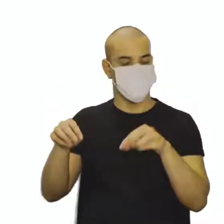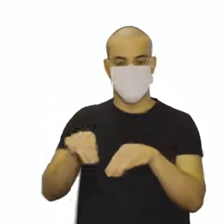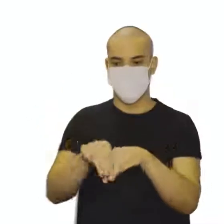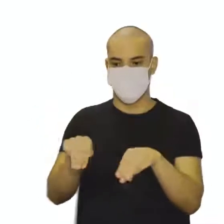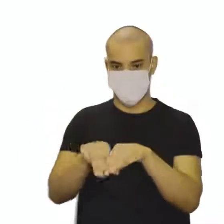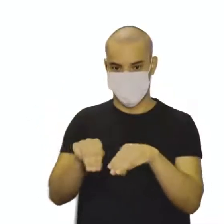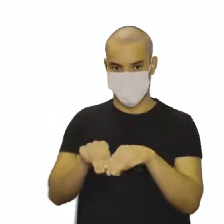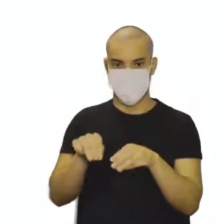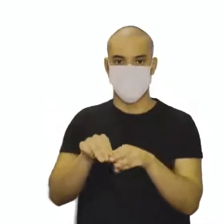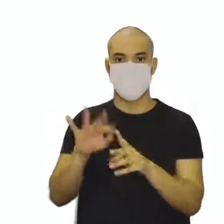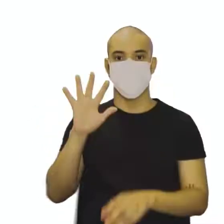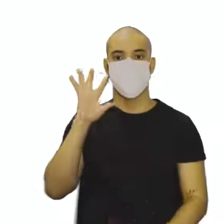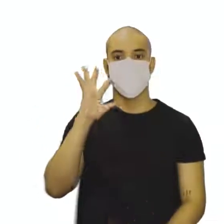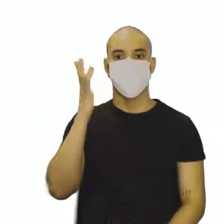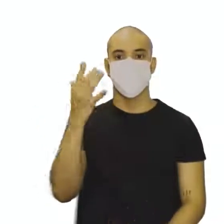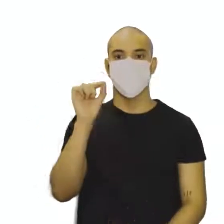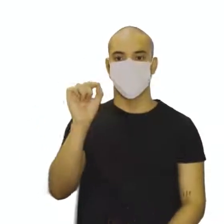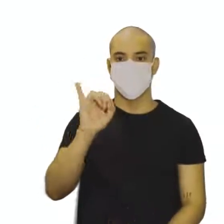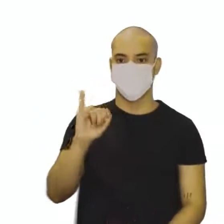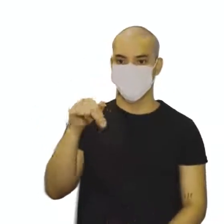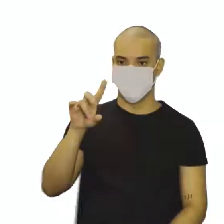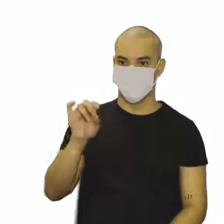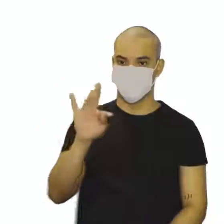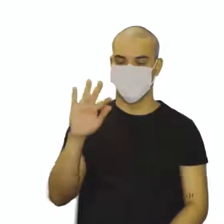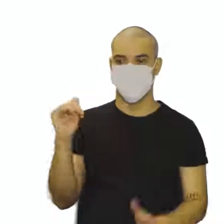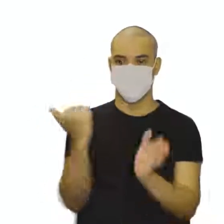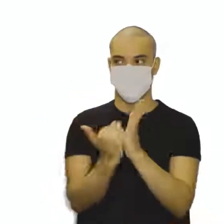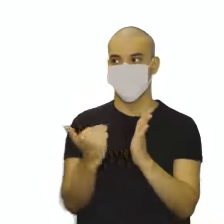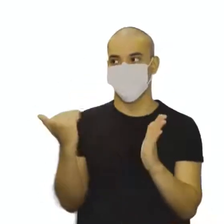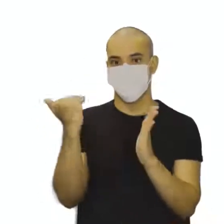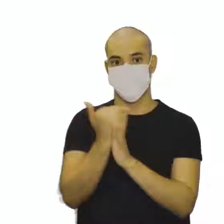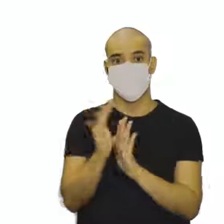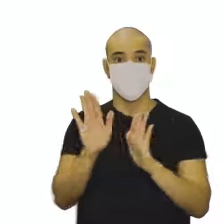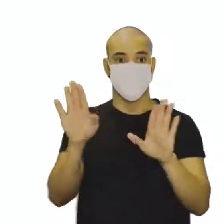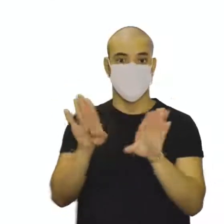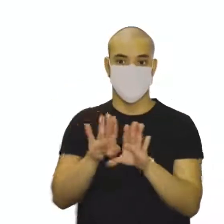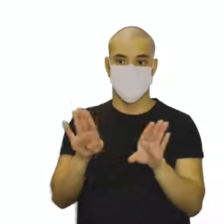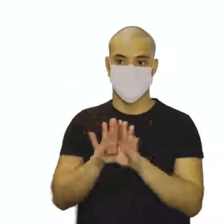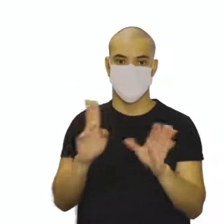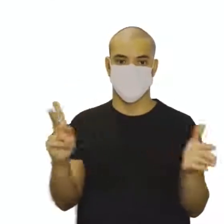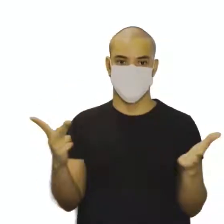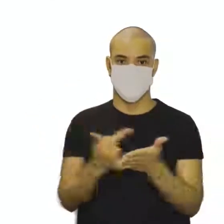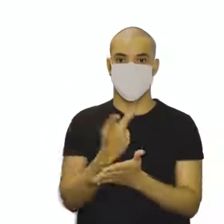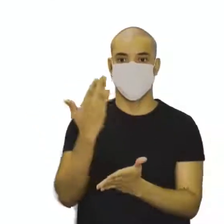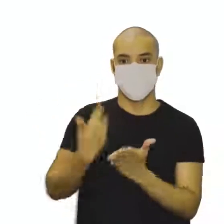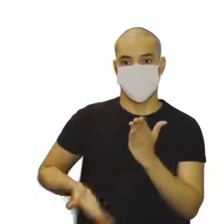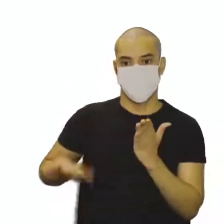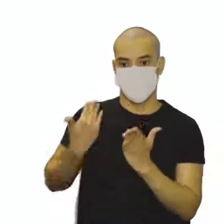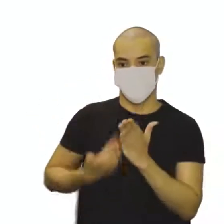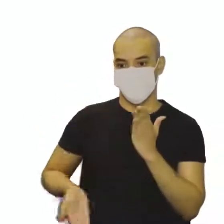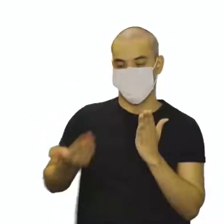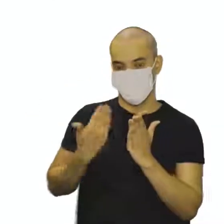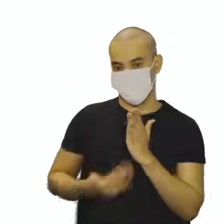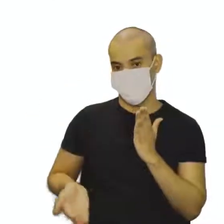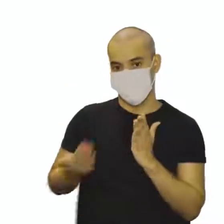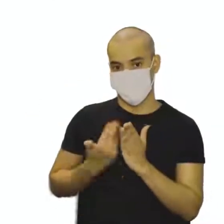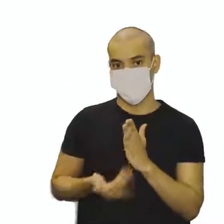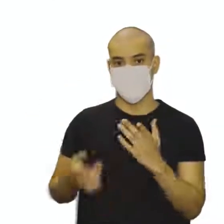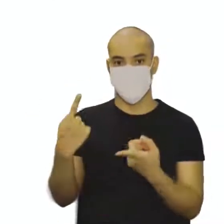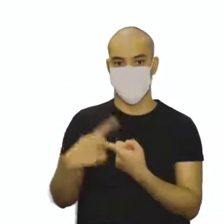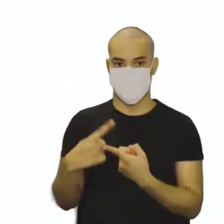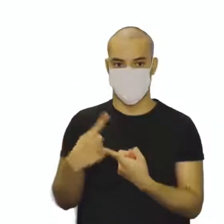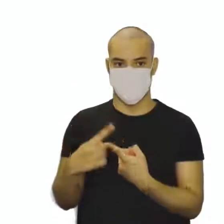uma indutância muito maior, porém, também ocasiona perdas, tá, pessoal? Então, aqui